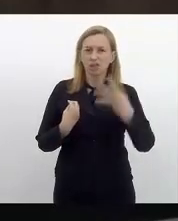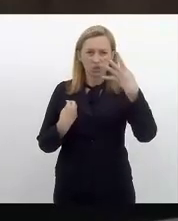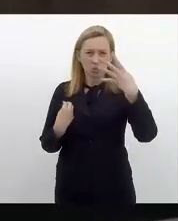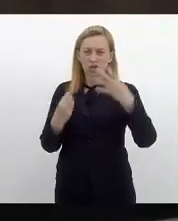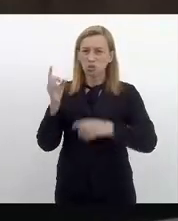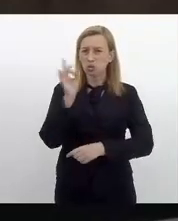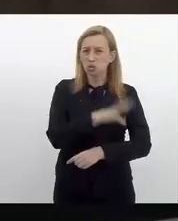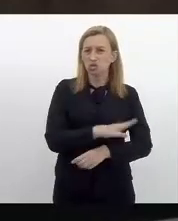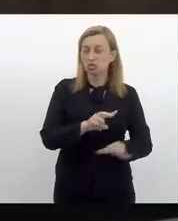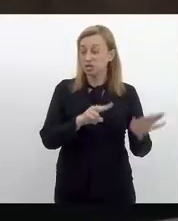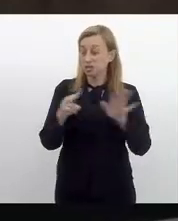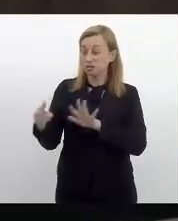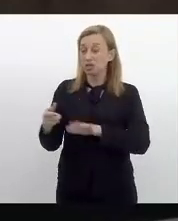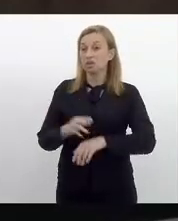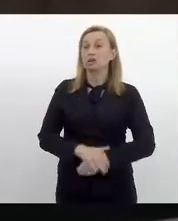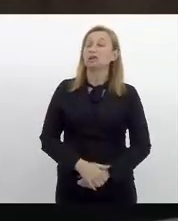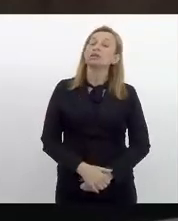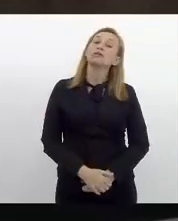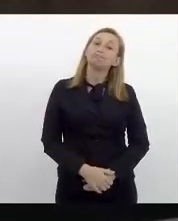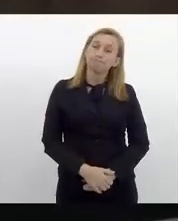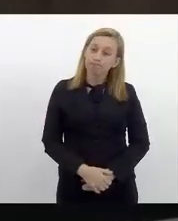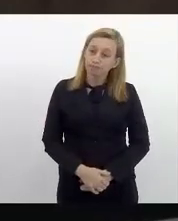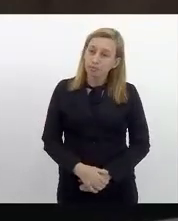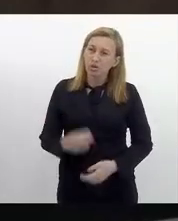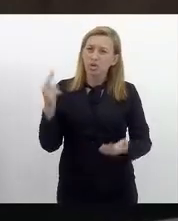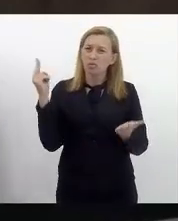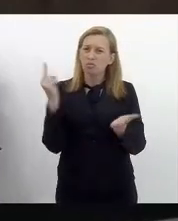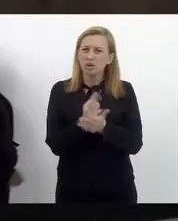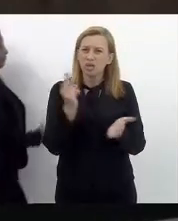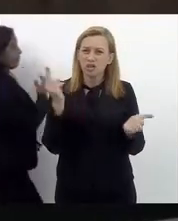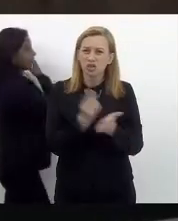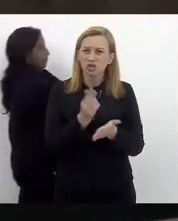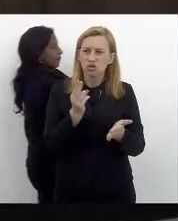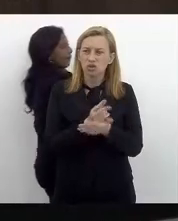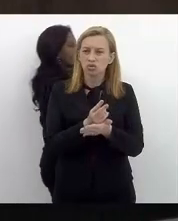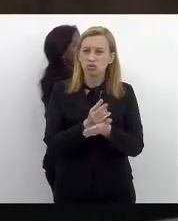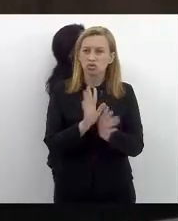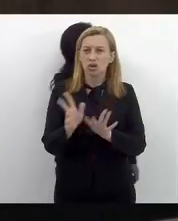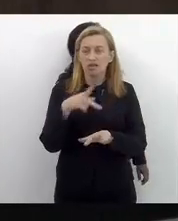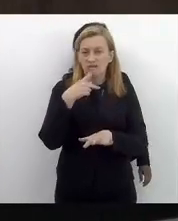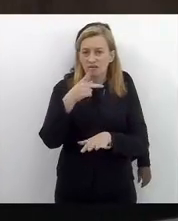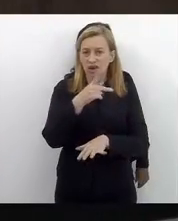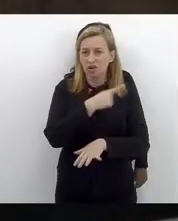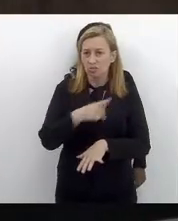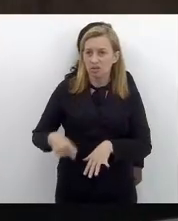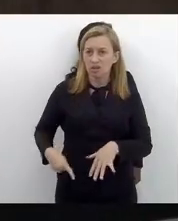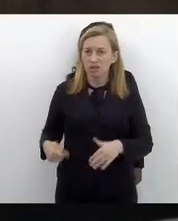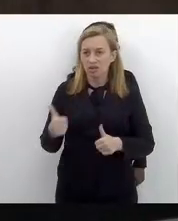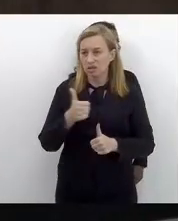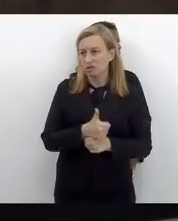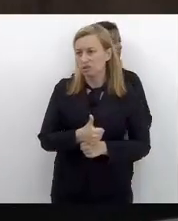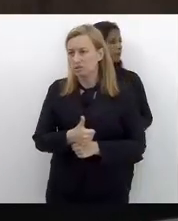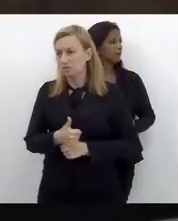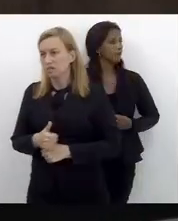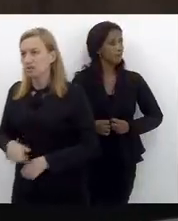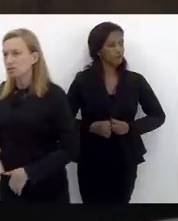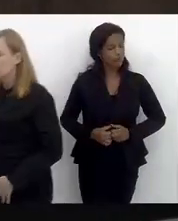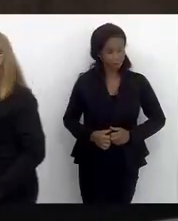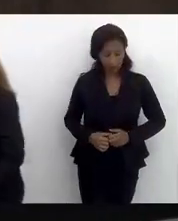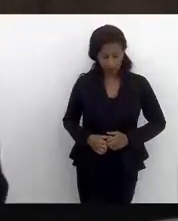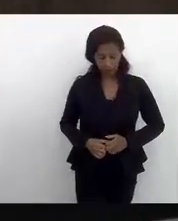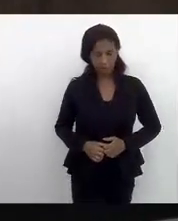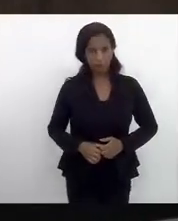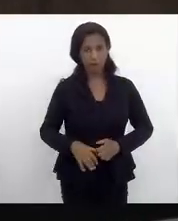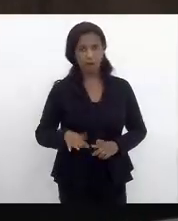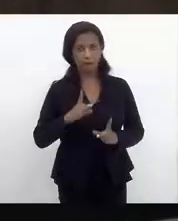quatro últimas semanas mesmo que tenha sido até uma fala do presidente que nunca esteve tanto tempo para